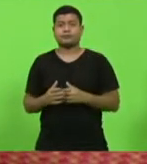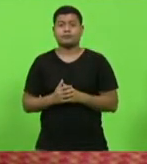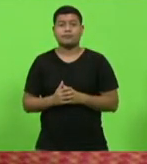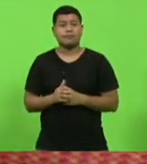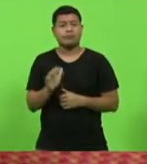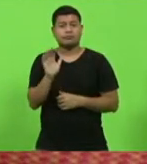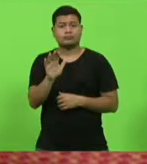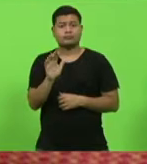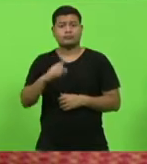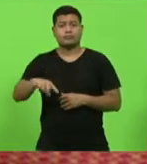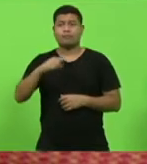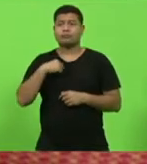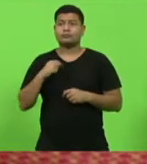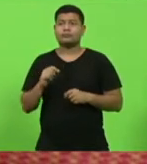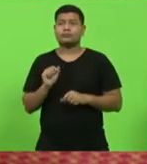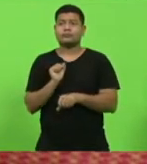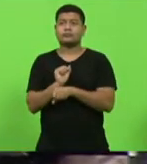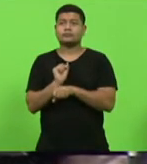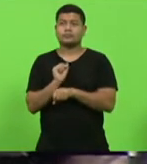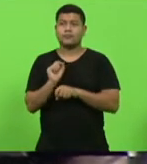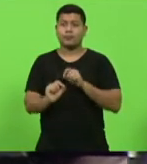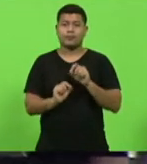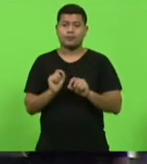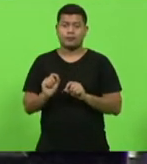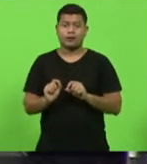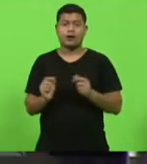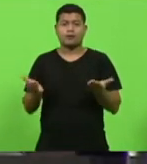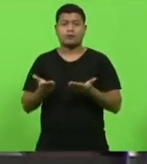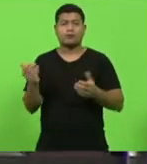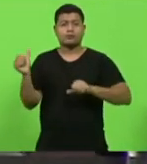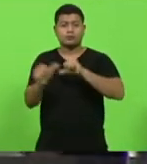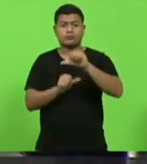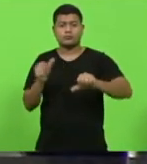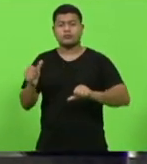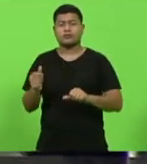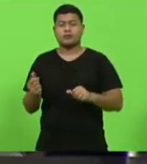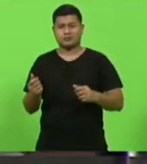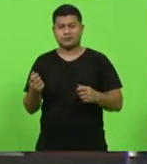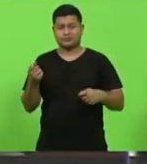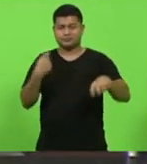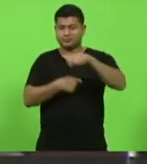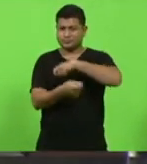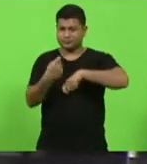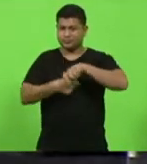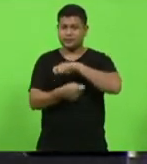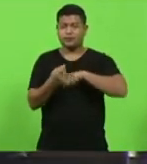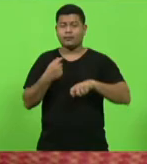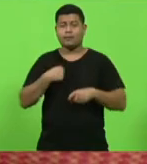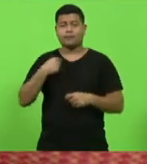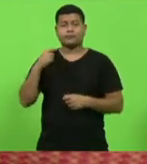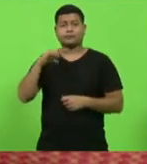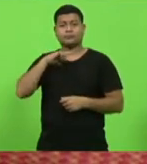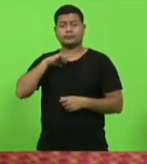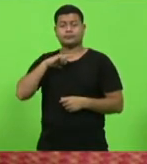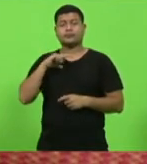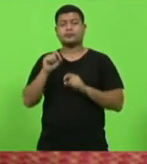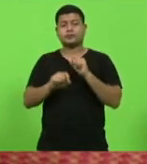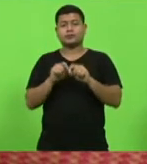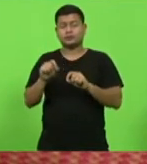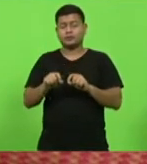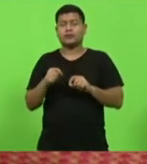mas Esperamos que logo e agora com a reforma administrativa a gente saiba fazer um divisor